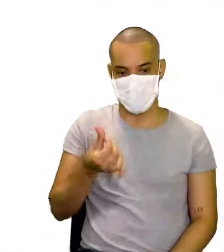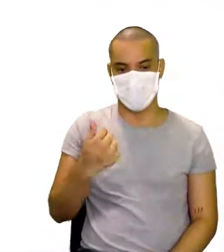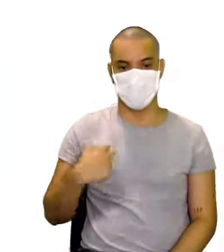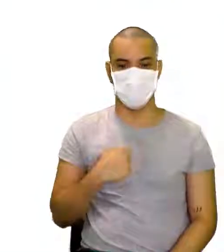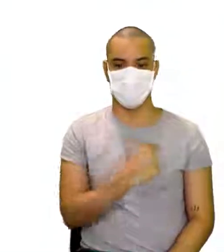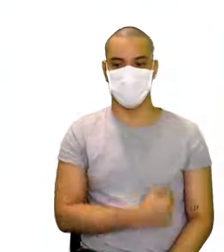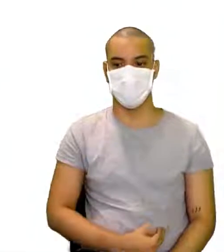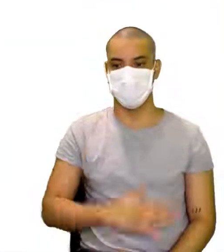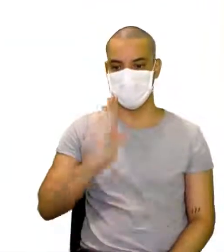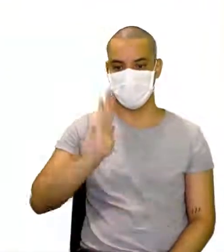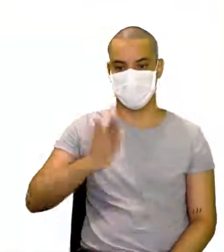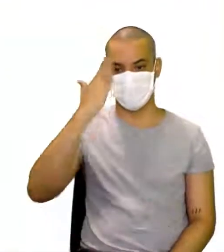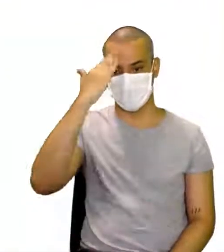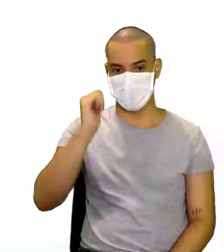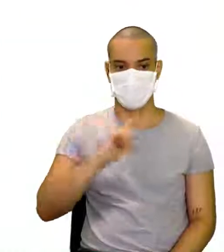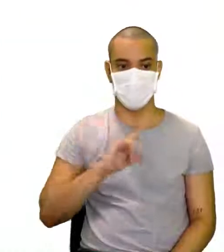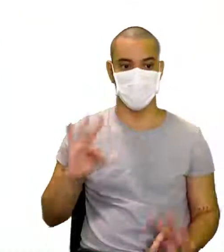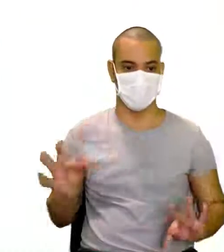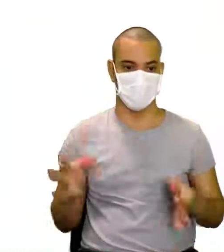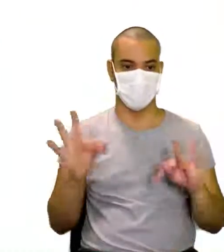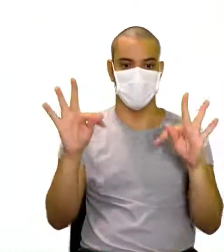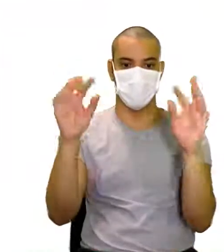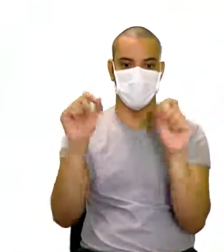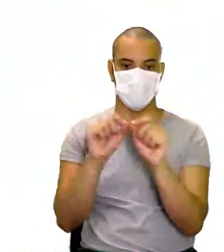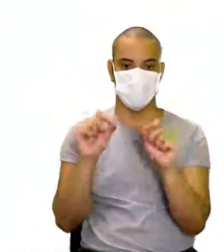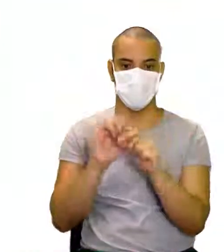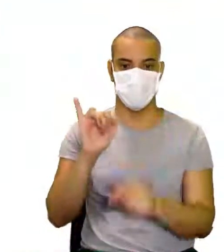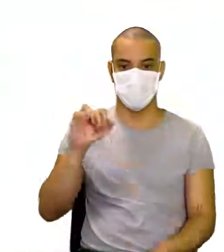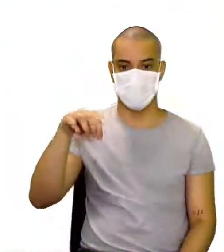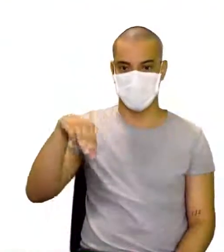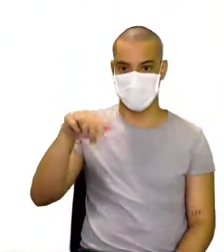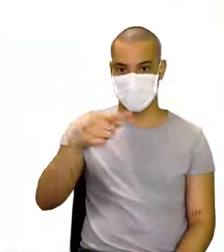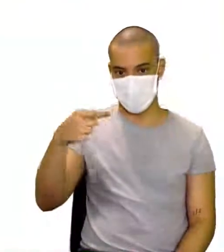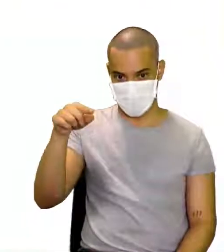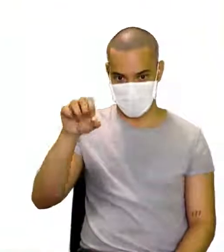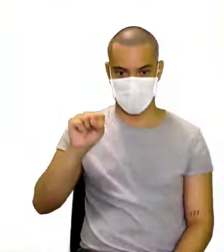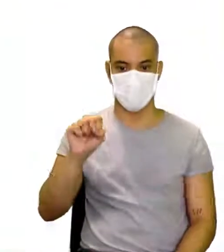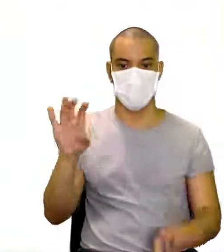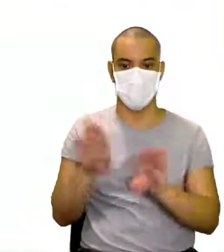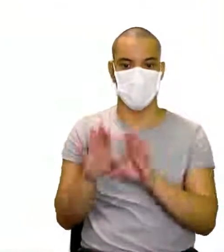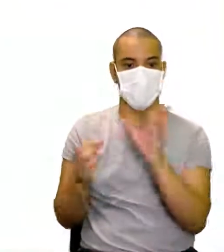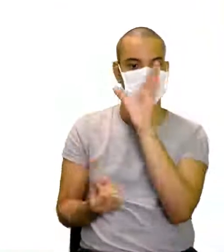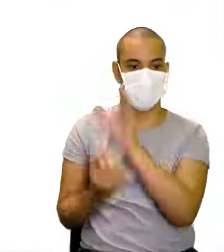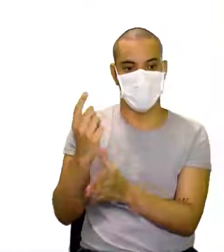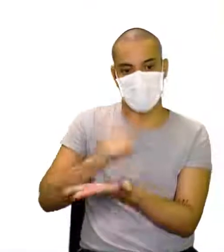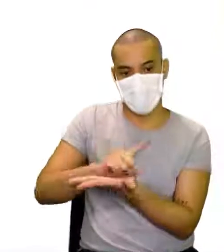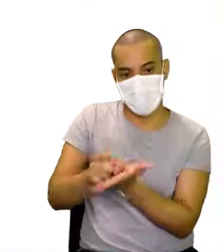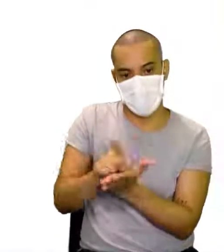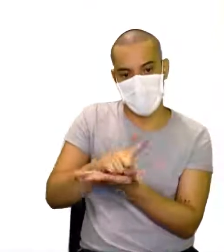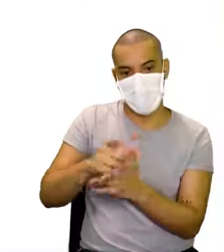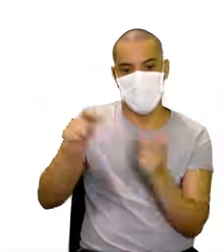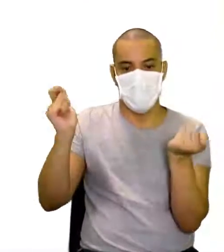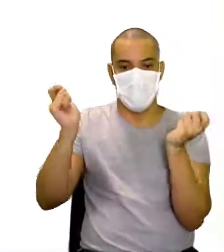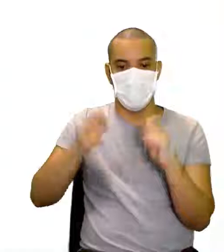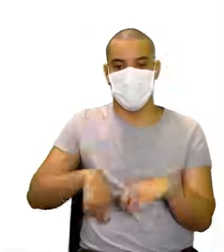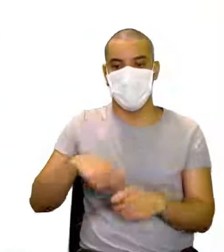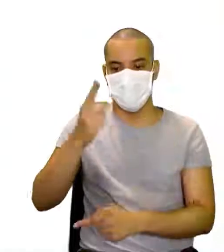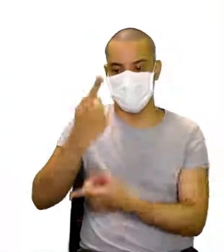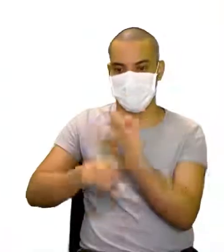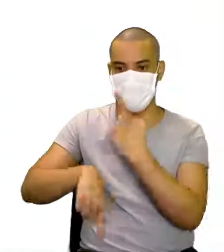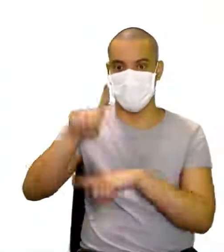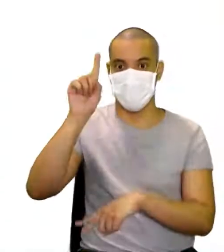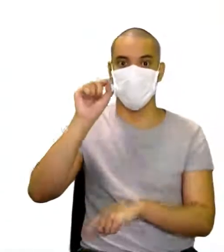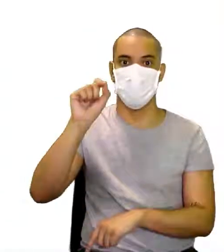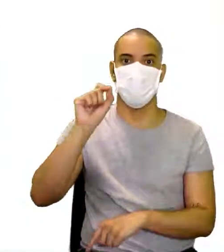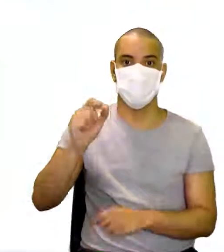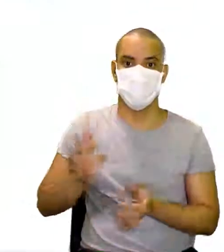a fabricação de ímãs, como a invenção da bússola, que o permitiu o avanço das